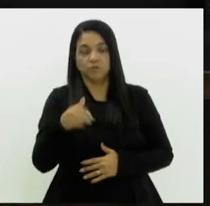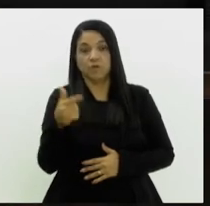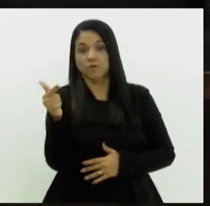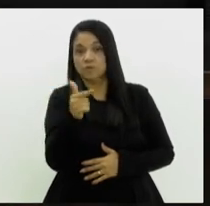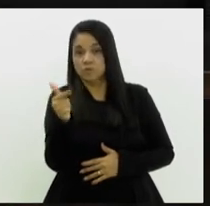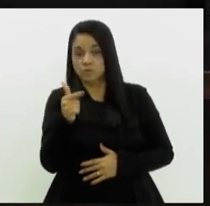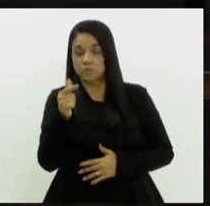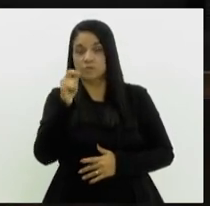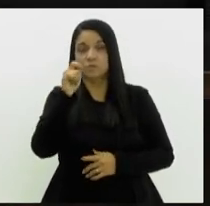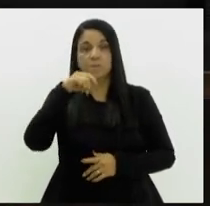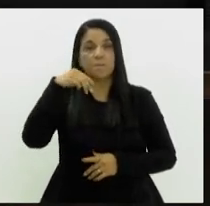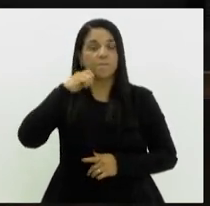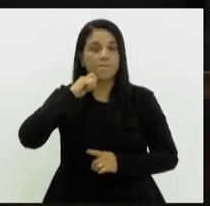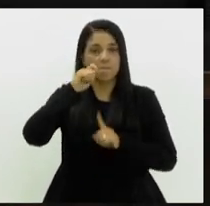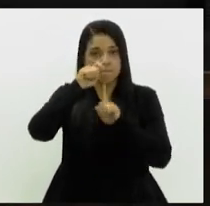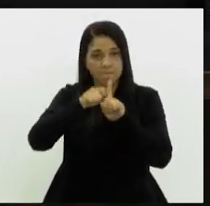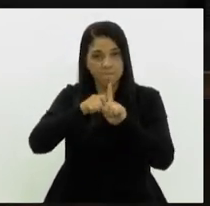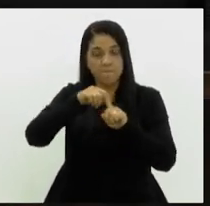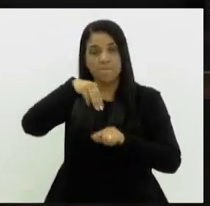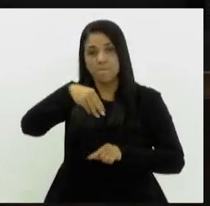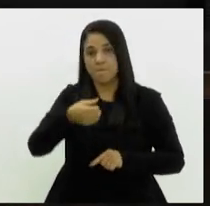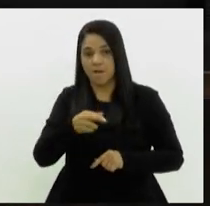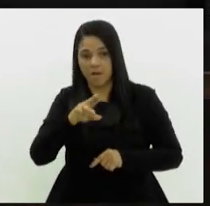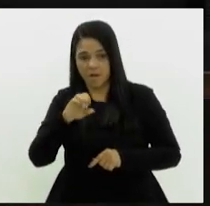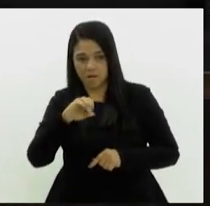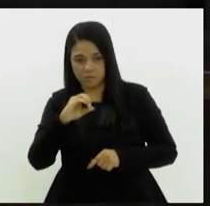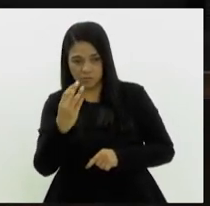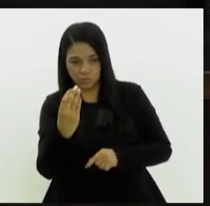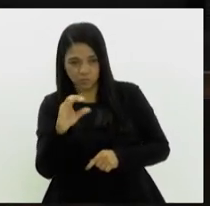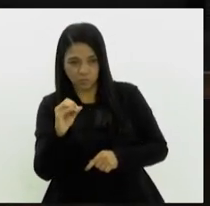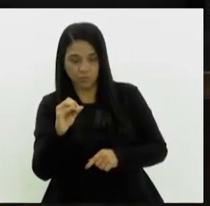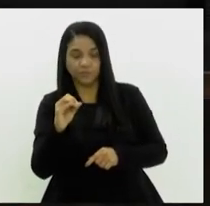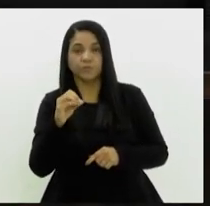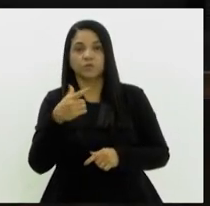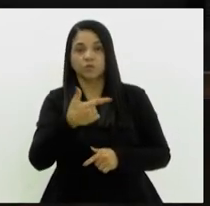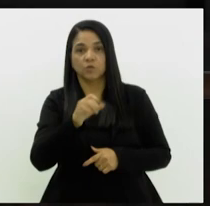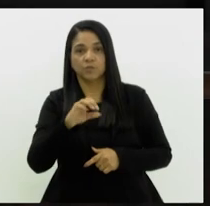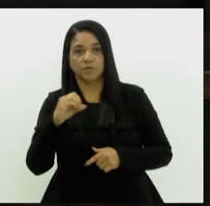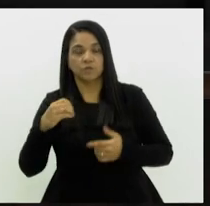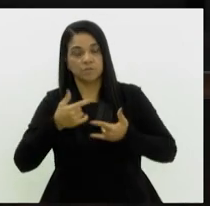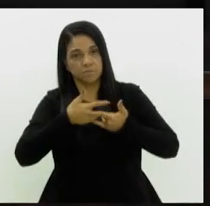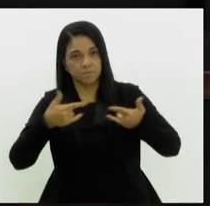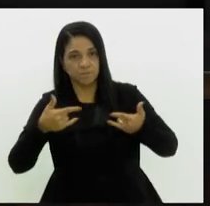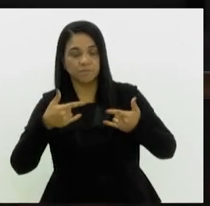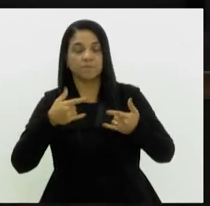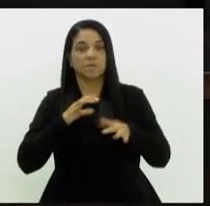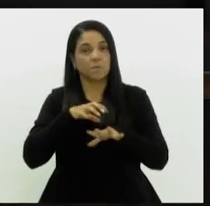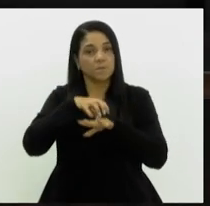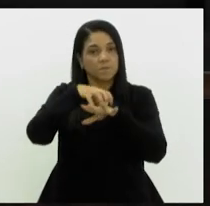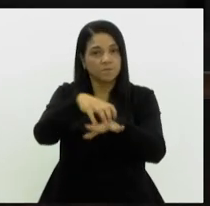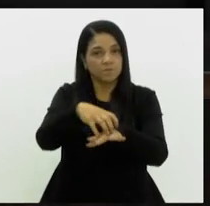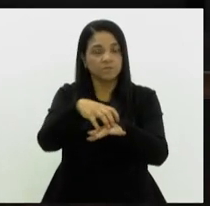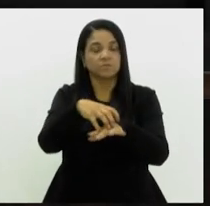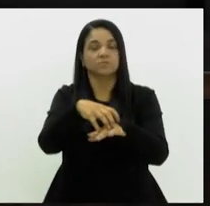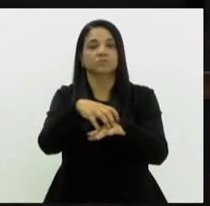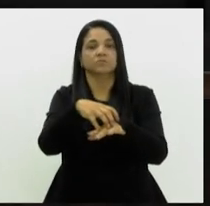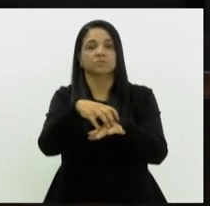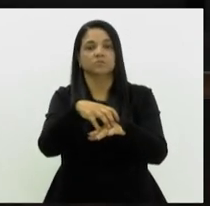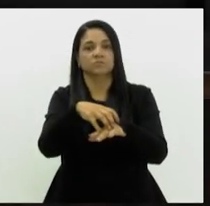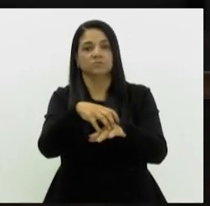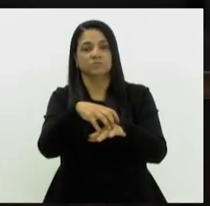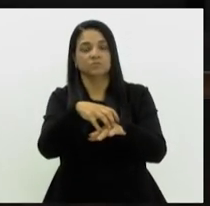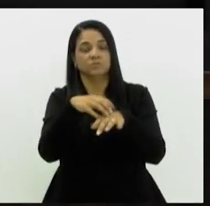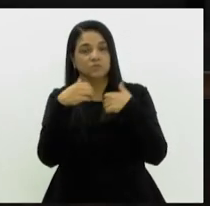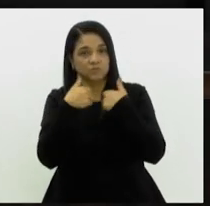2004, que institui o sistema de bilhetagem eletrônica nos serviços de transporte coletivo de passageiros por ônibus